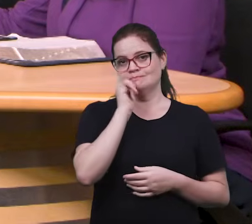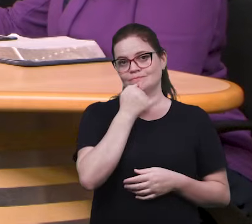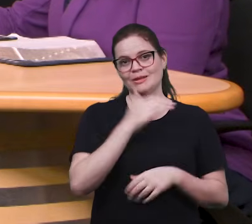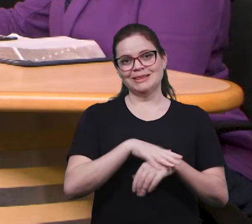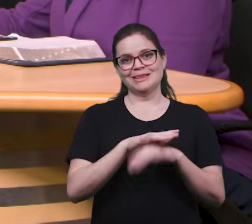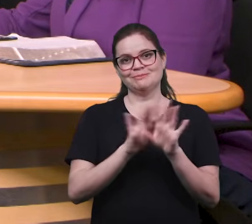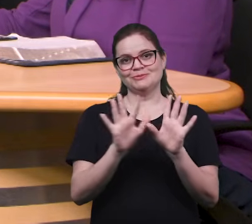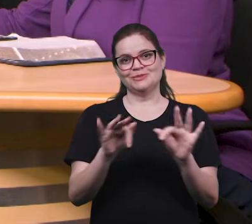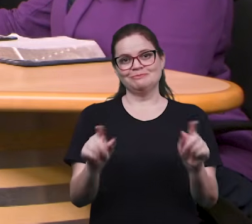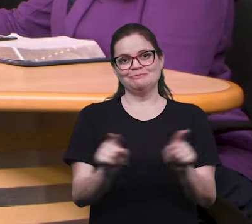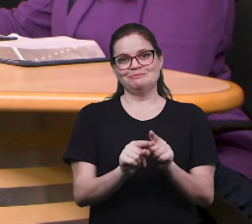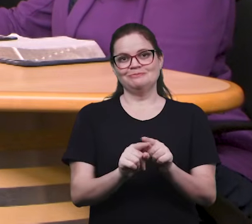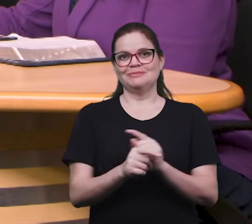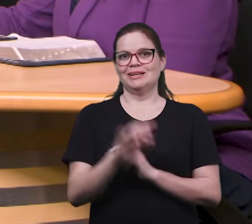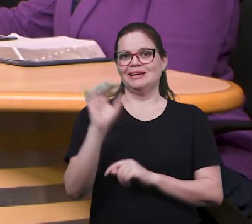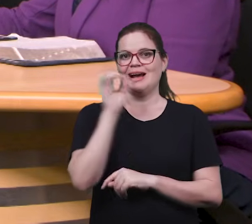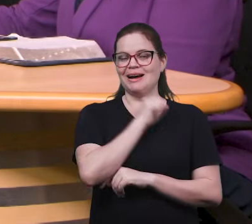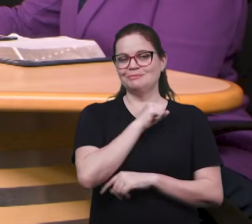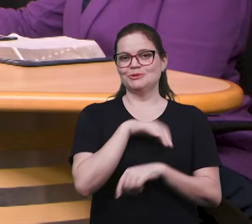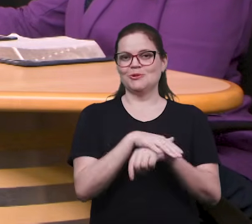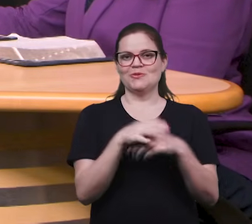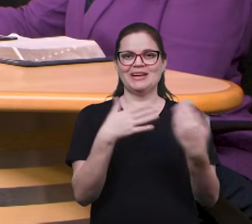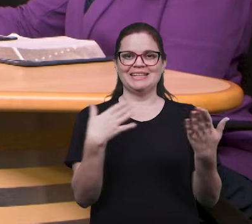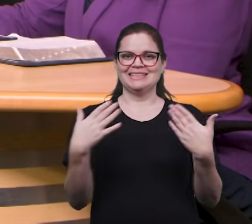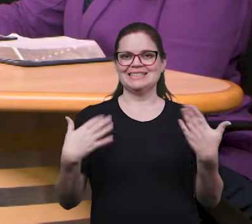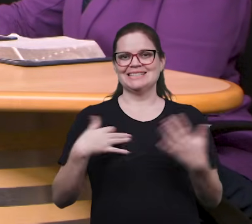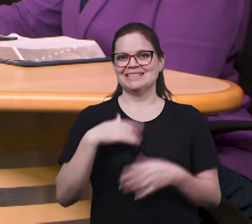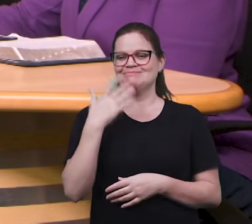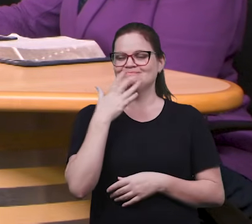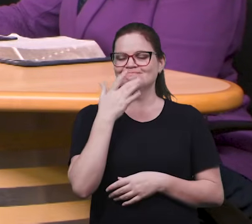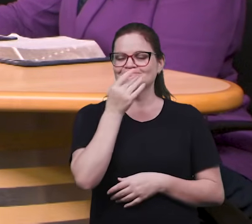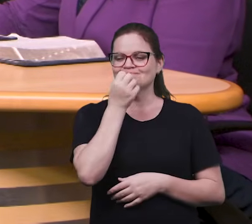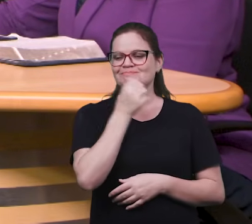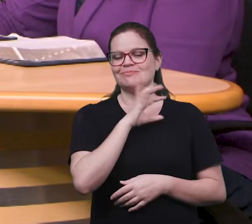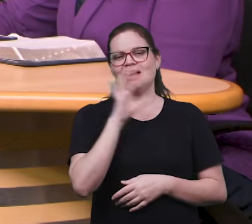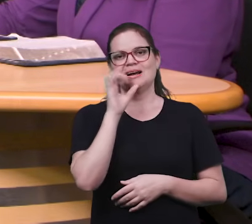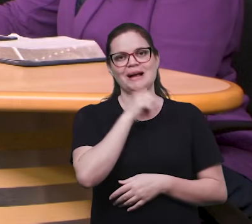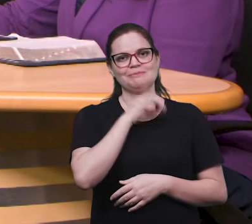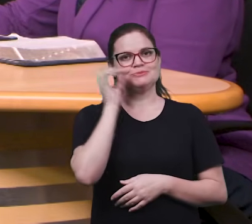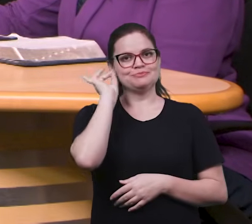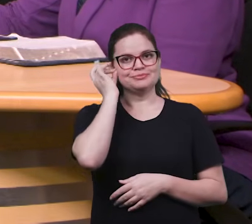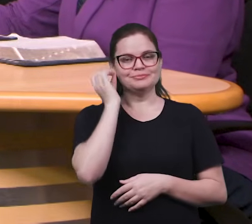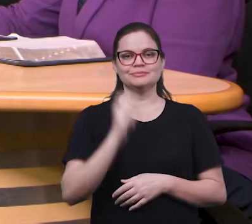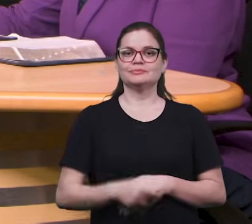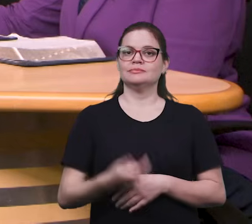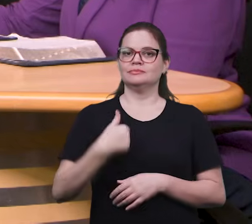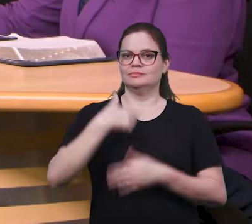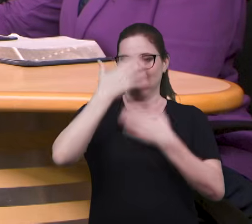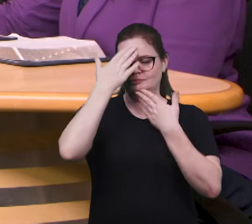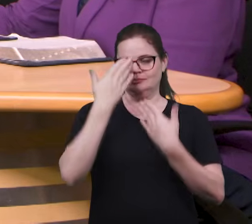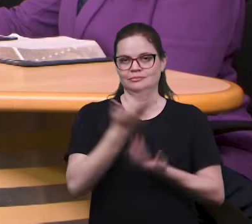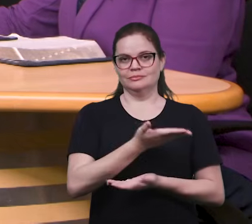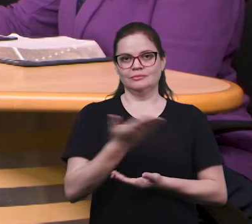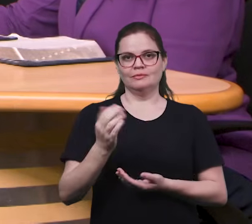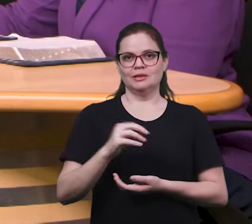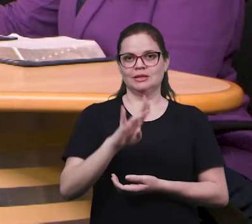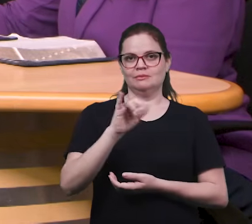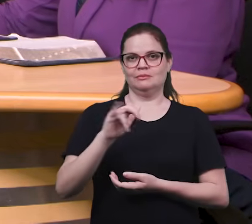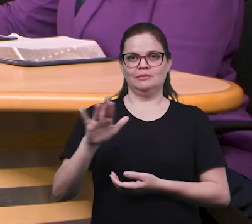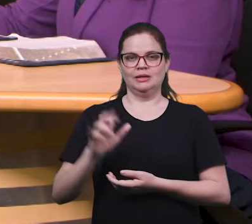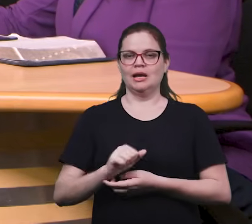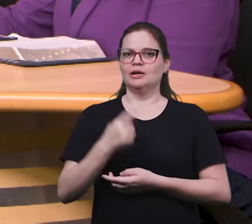tempo voa quando nós temos boas conversas. Nós queremos aqui agradecer, Bianca, muitíssimo a